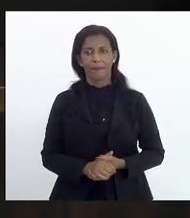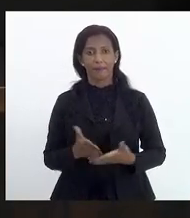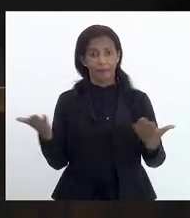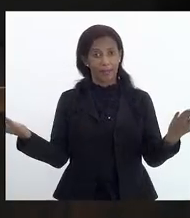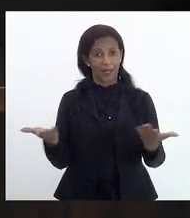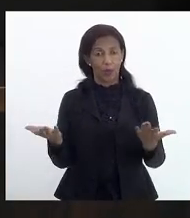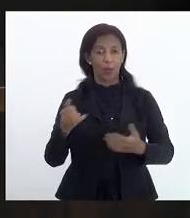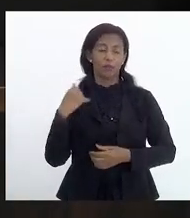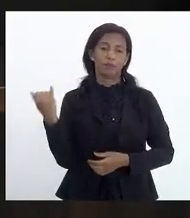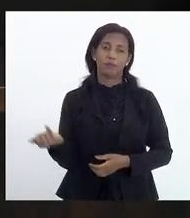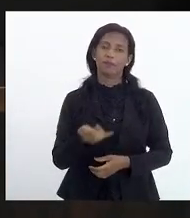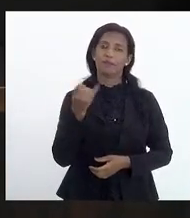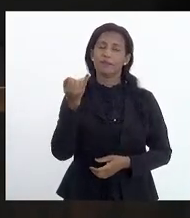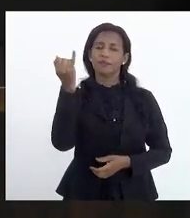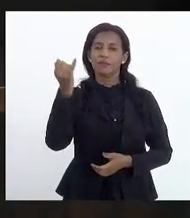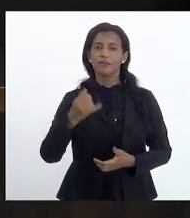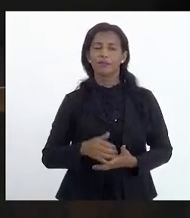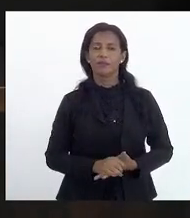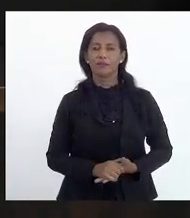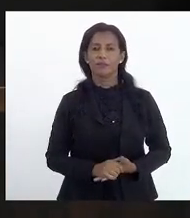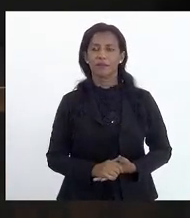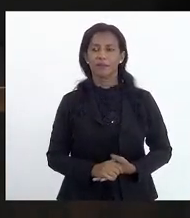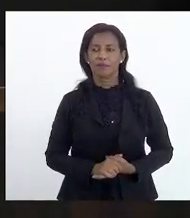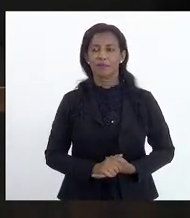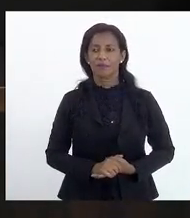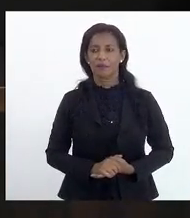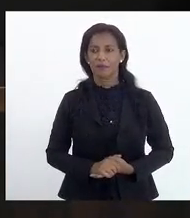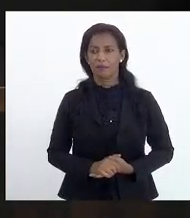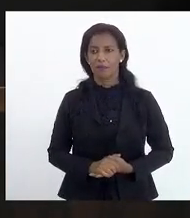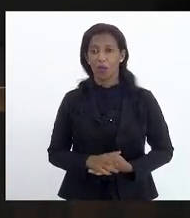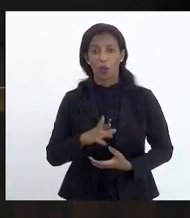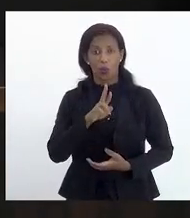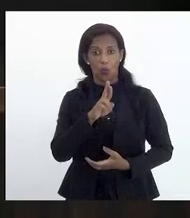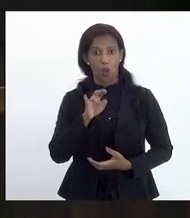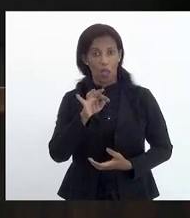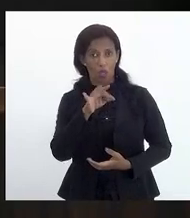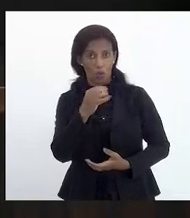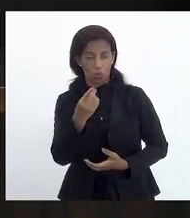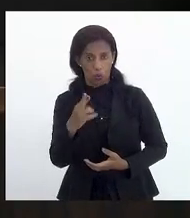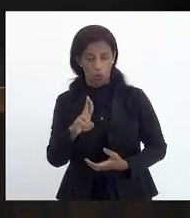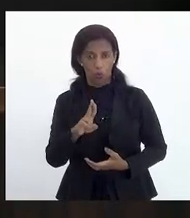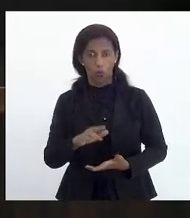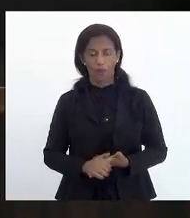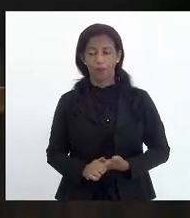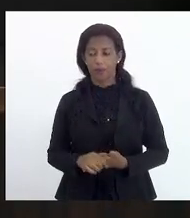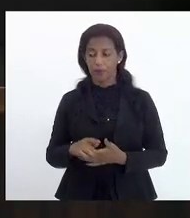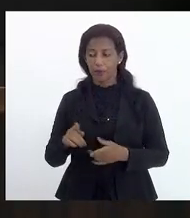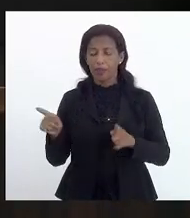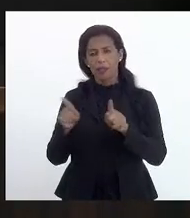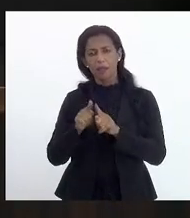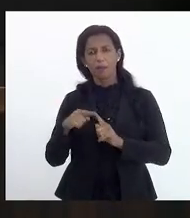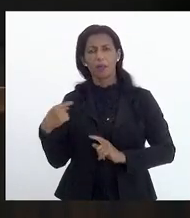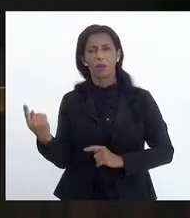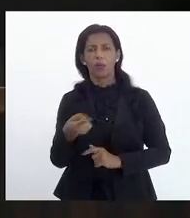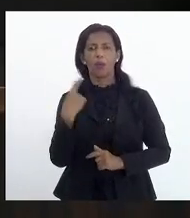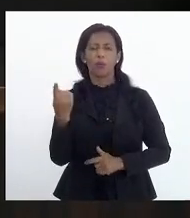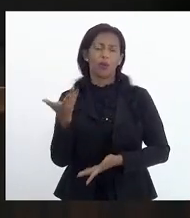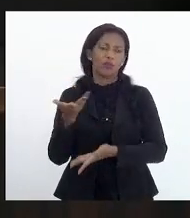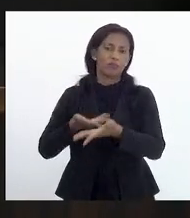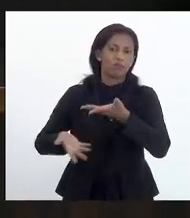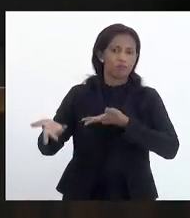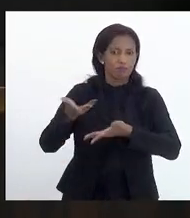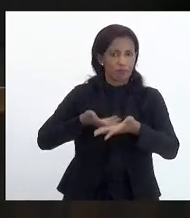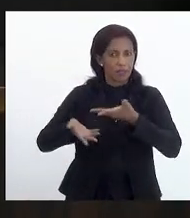muito importante, me dizia o reitor, e assim como nós já fizemos parceria com outras